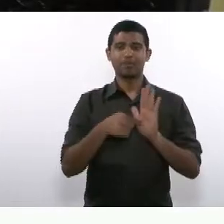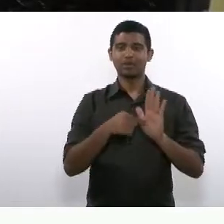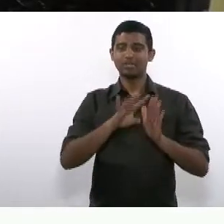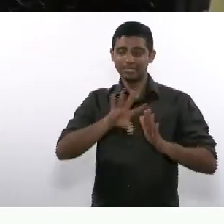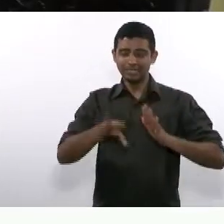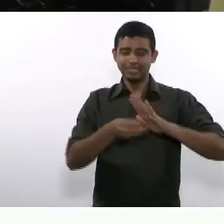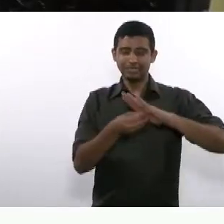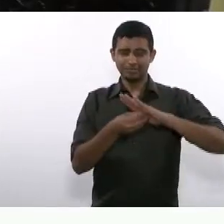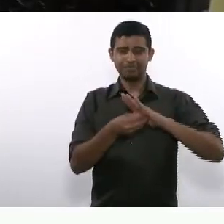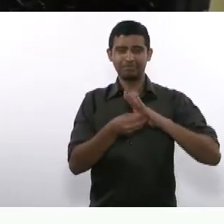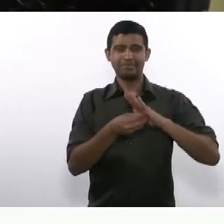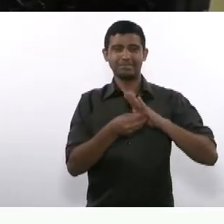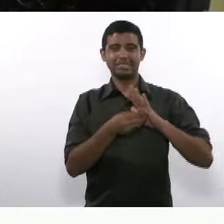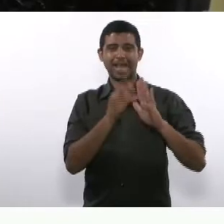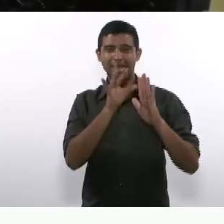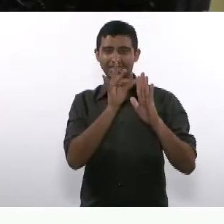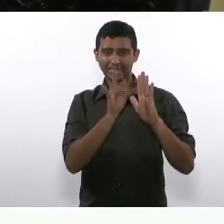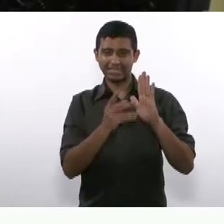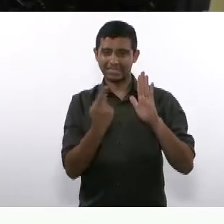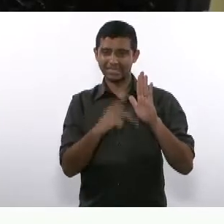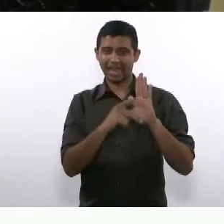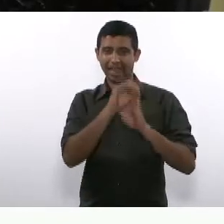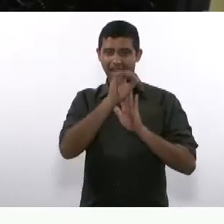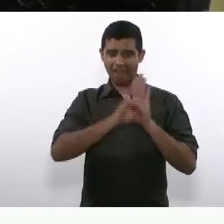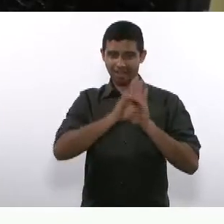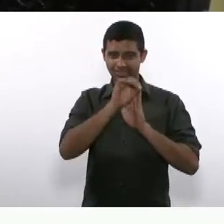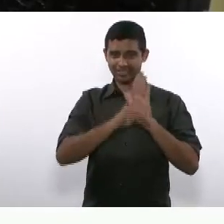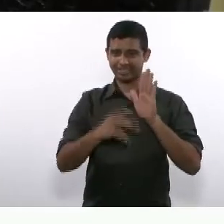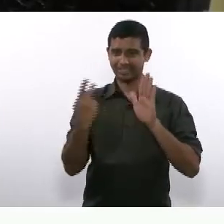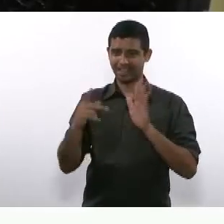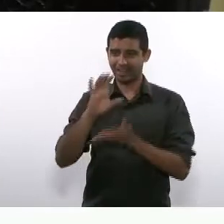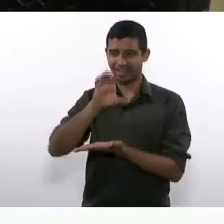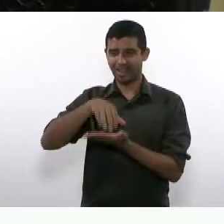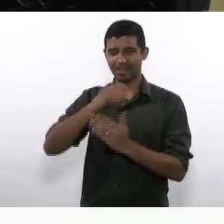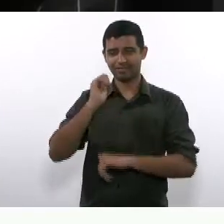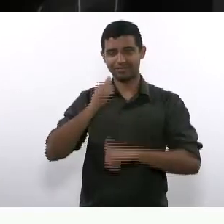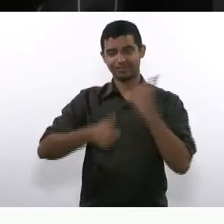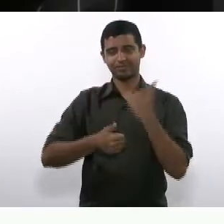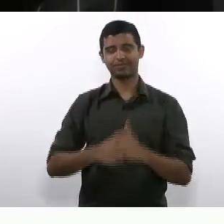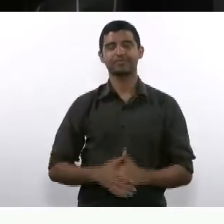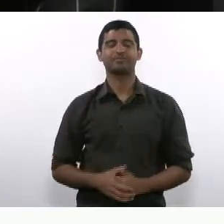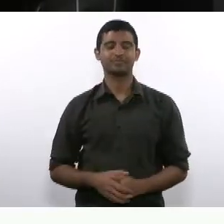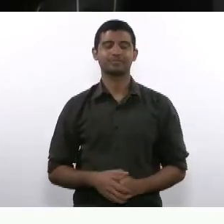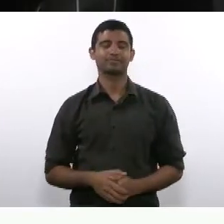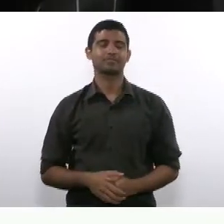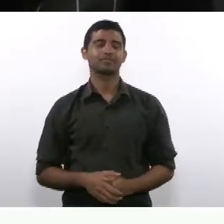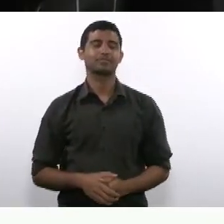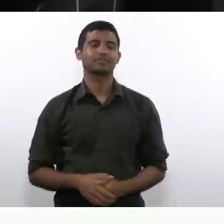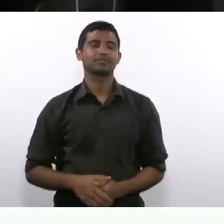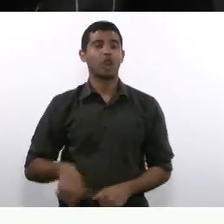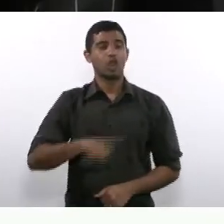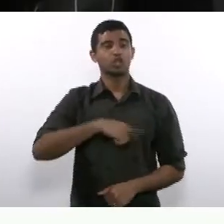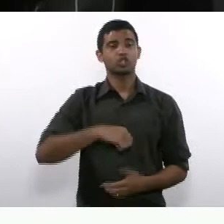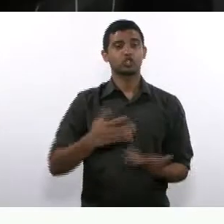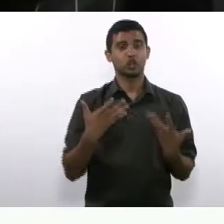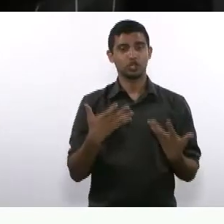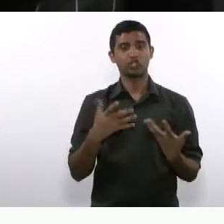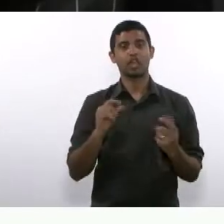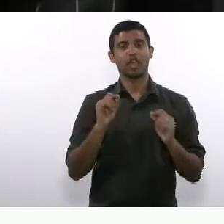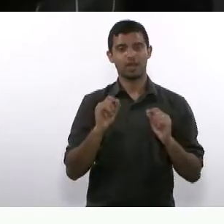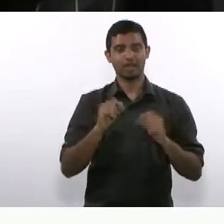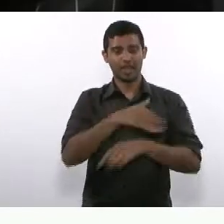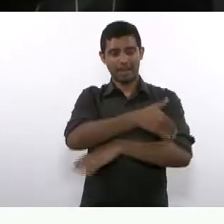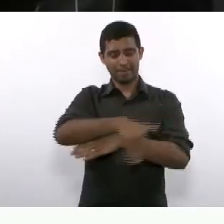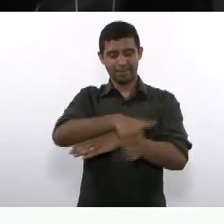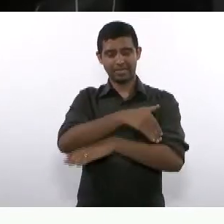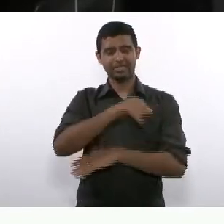emendas específicas para o orçamento no esporte. A gente quer fazer a revitalização da pista do Célio de